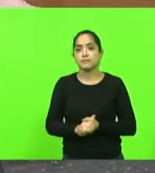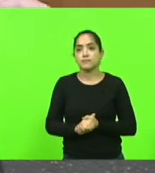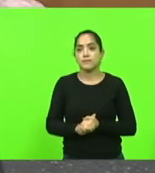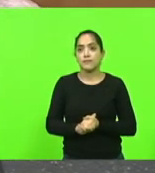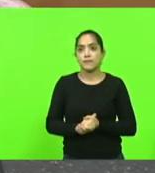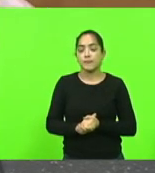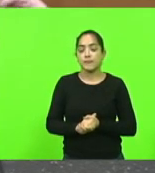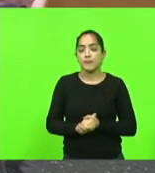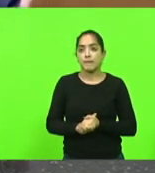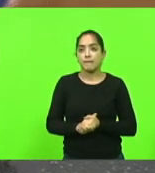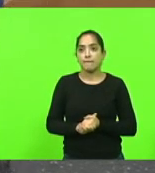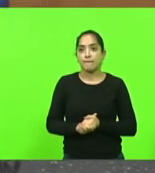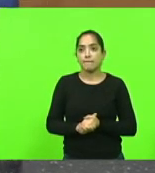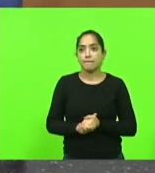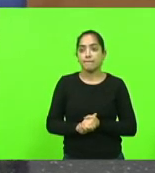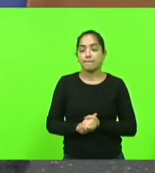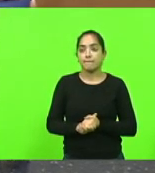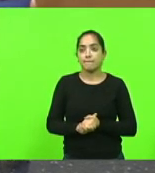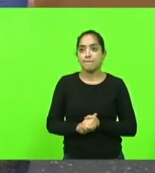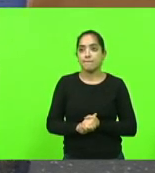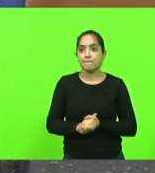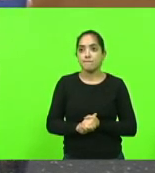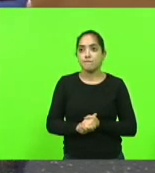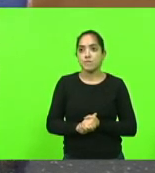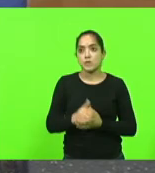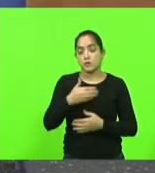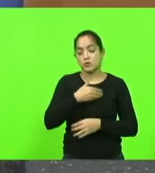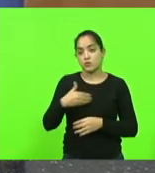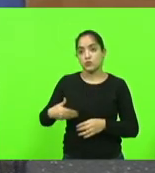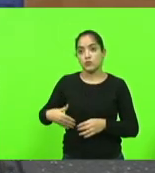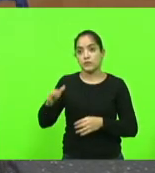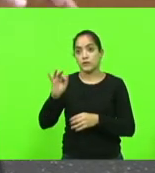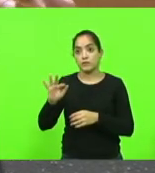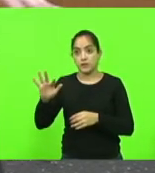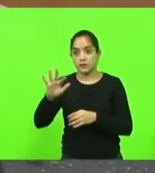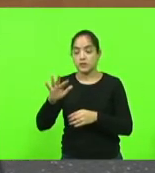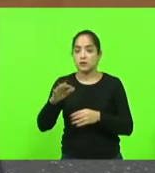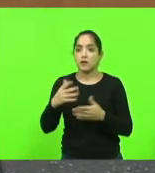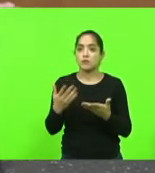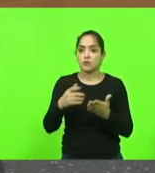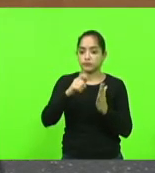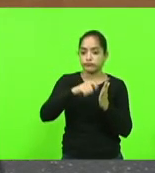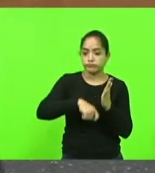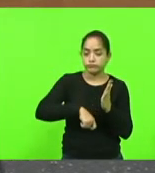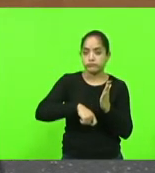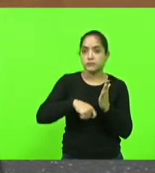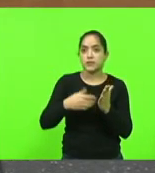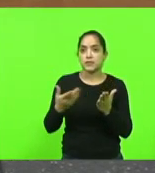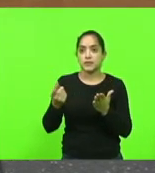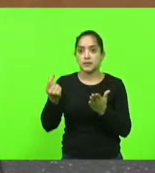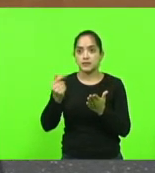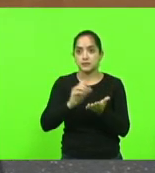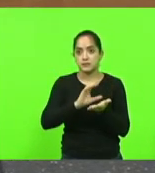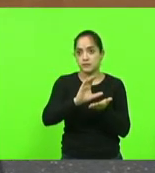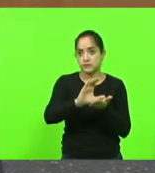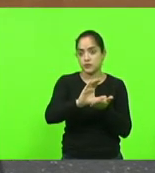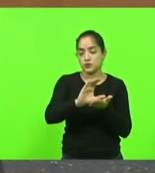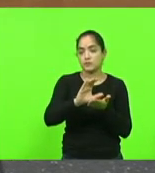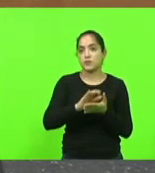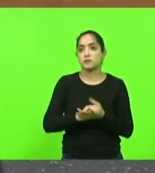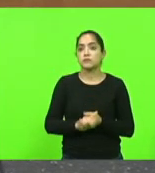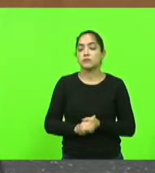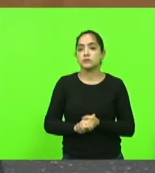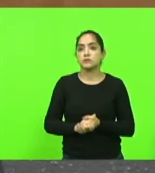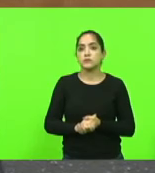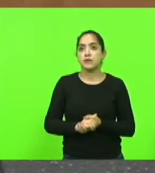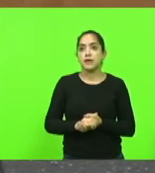o aceite do governo federal desses investimentos. E aí, deputado Alba, no